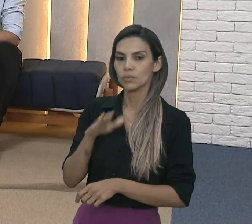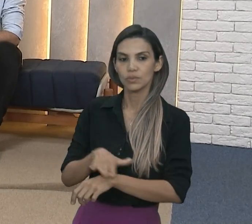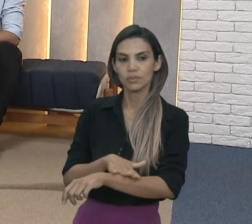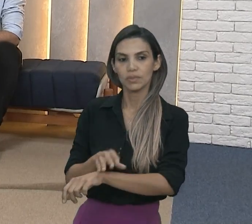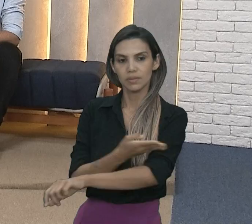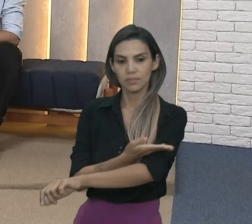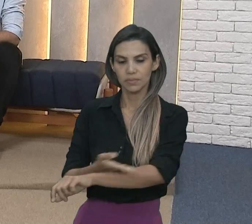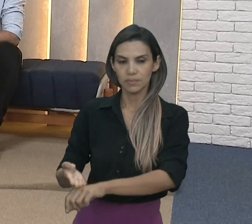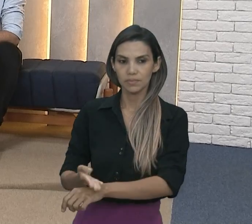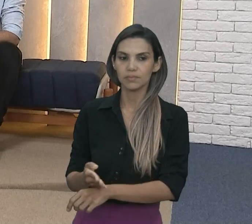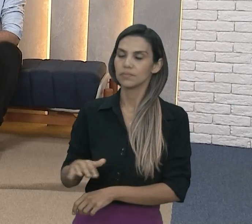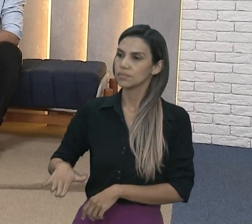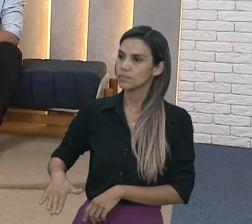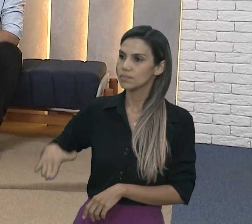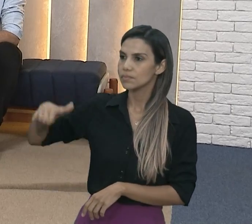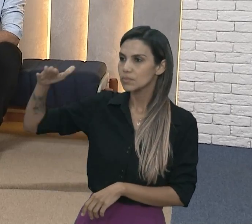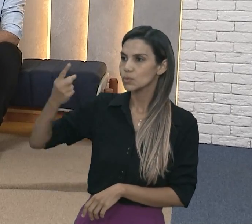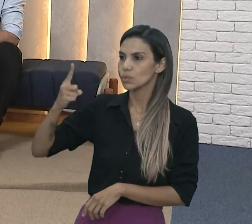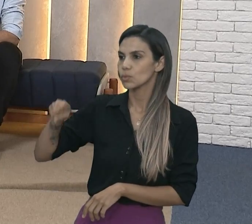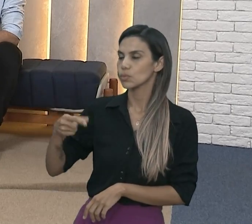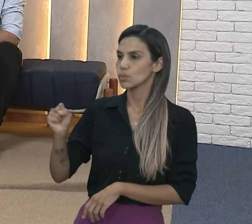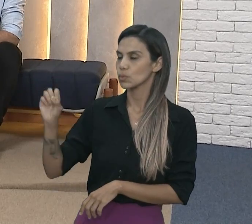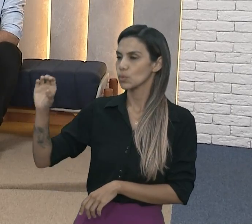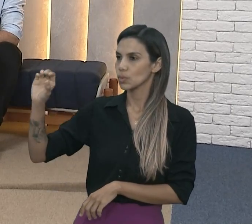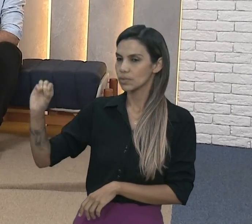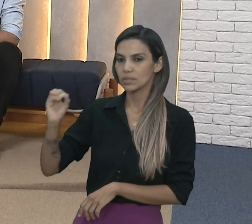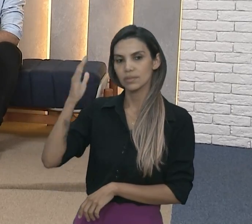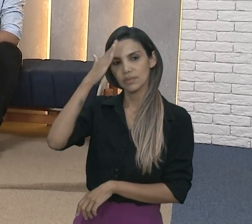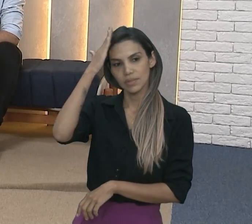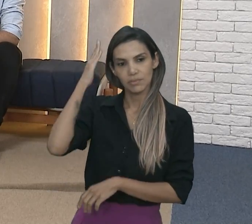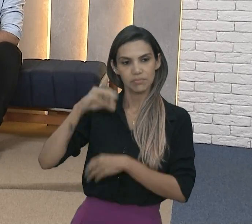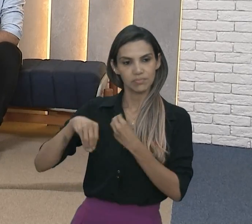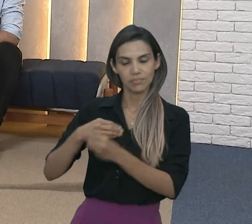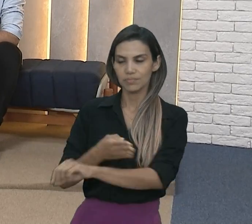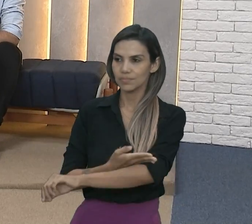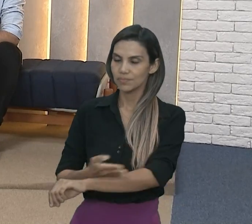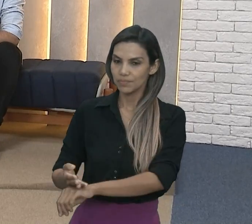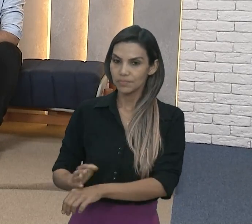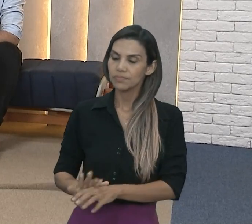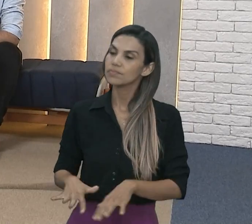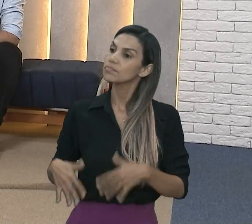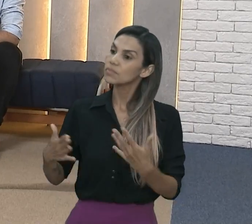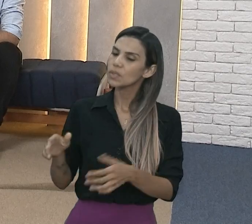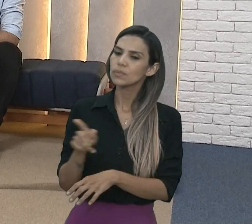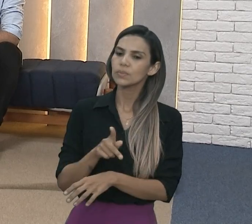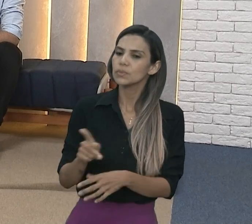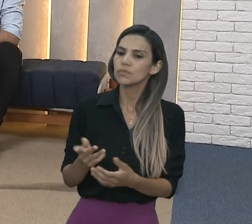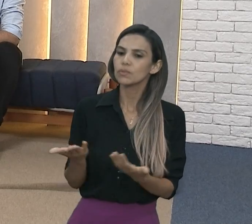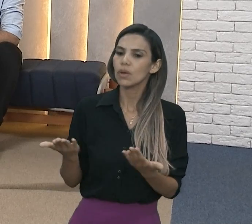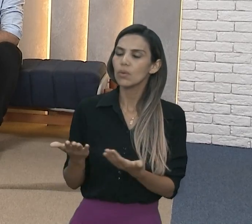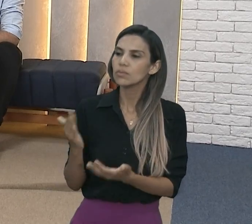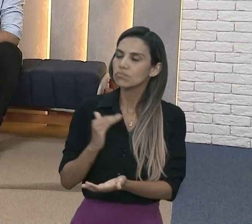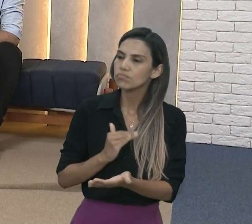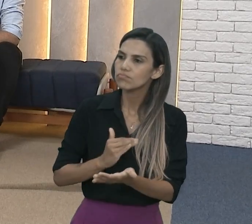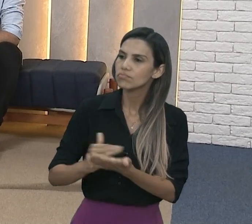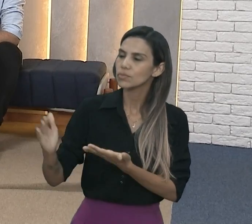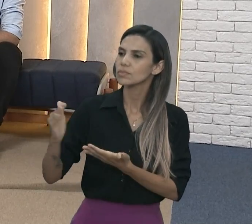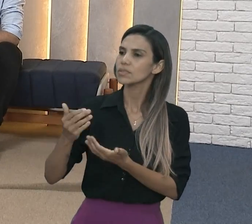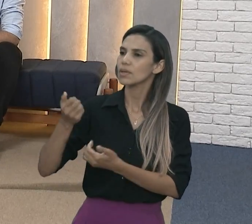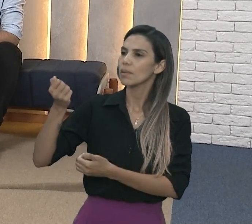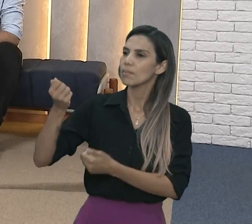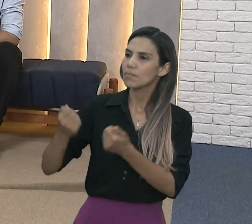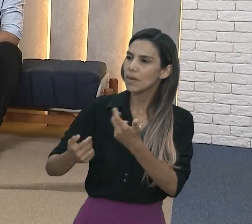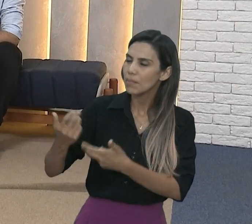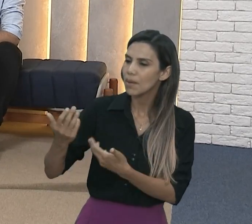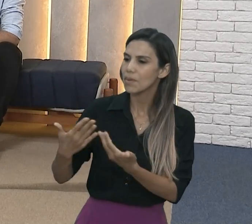branca, tem 1,80 m de altura e os cabelos são grisalhos. E aí, professor, para a gente então começar nesse